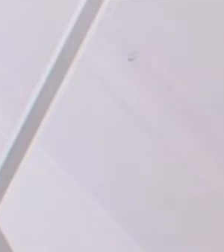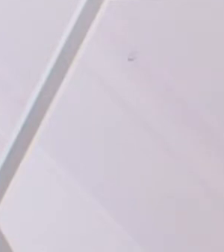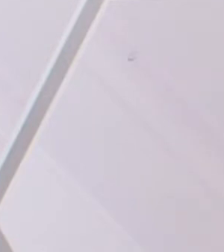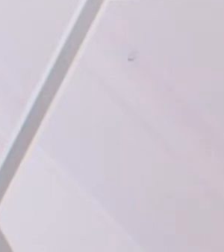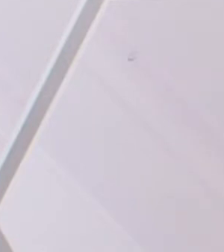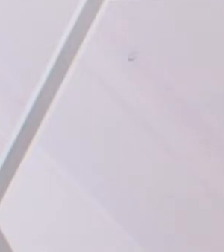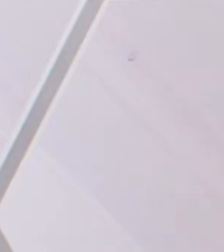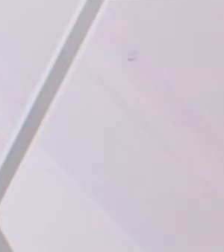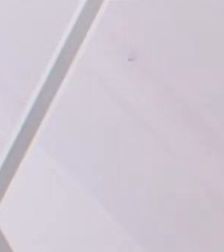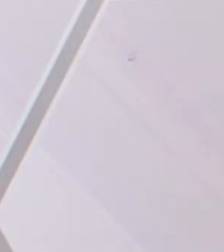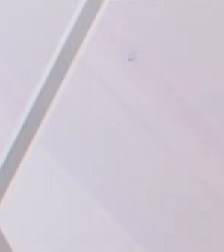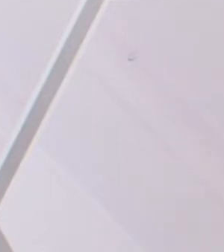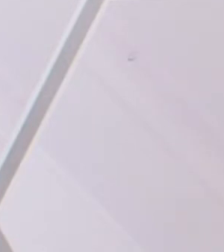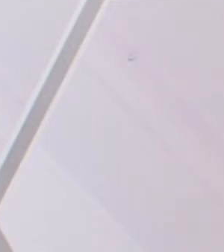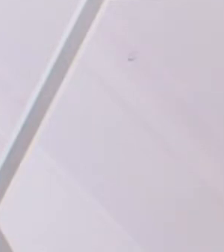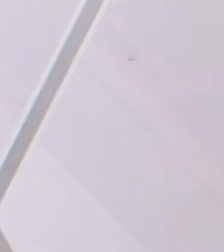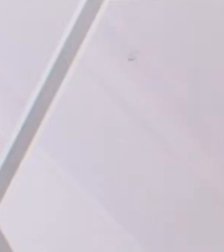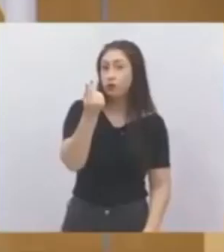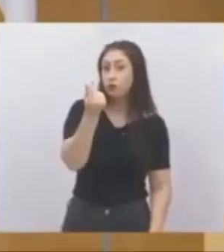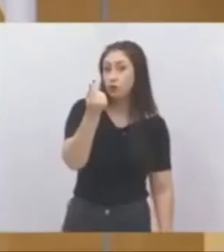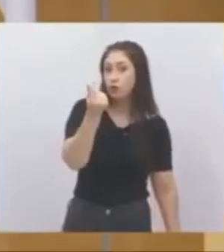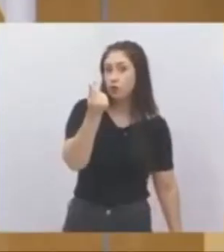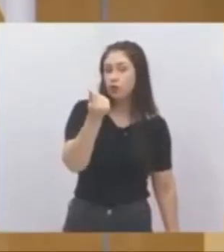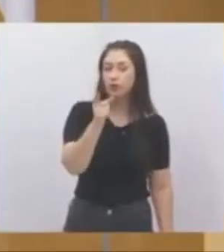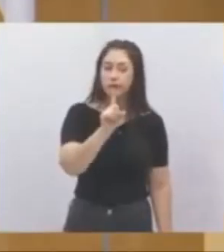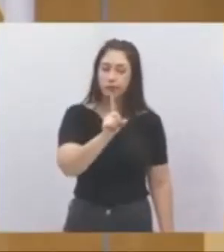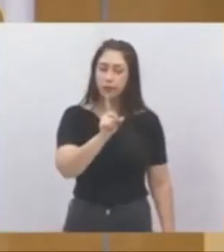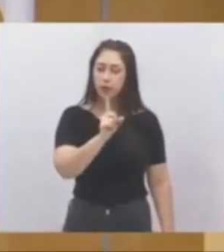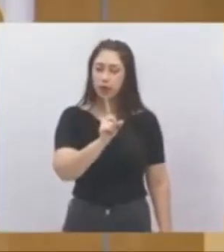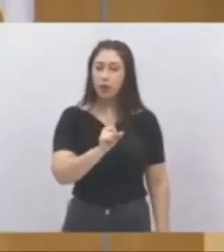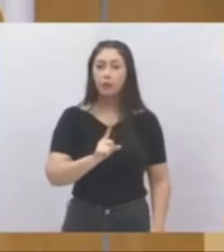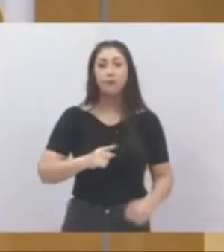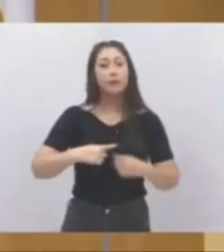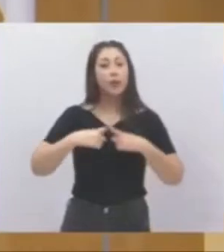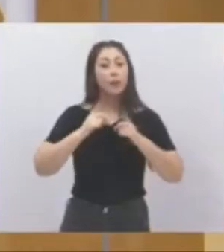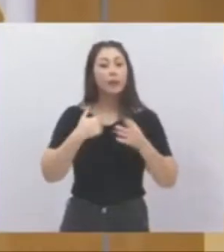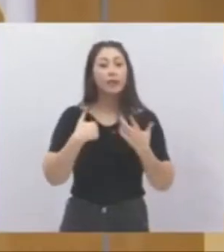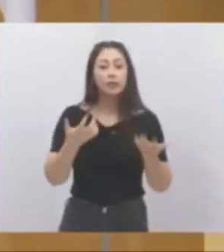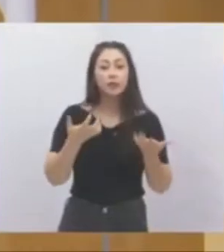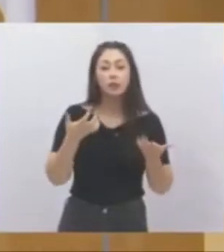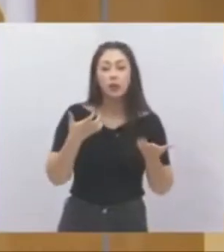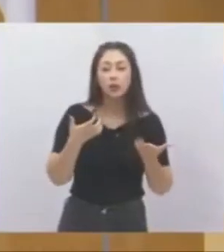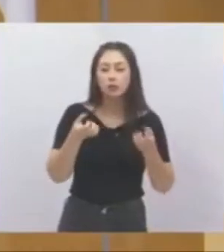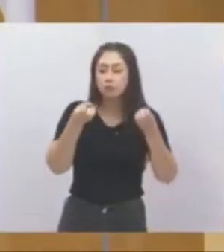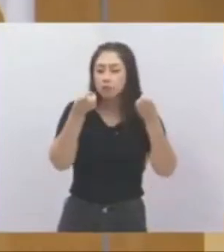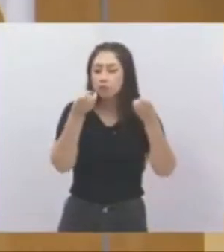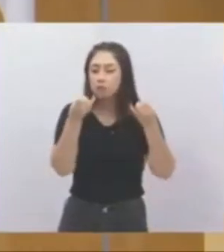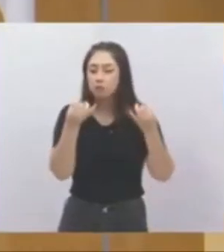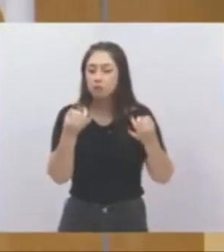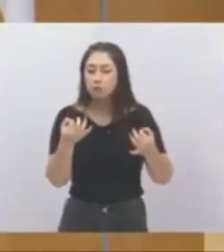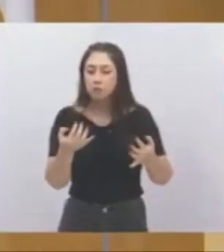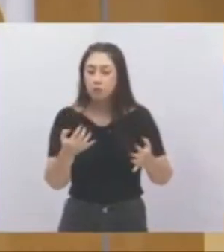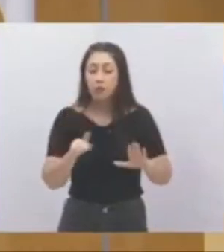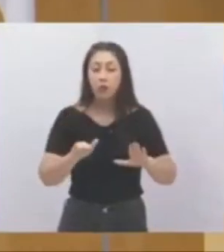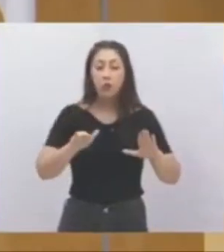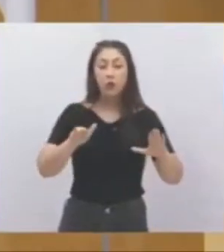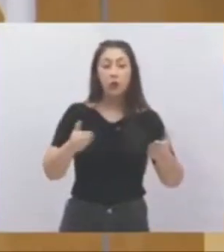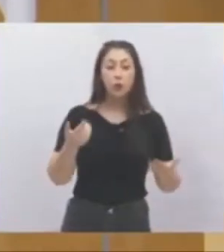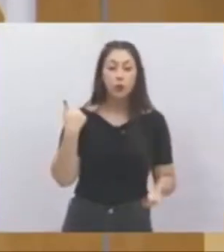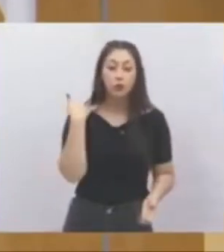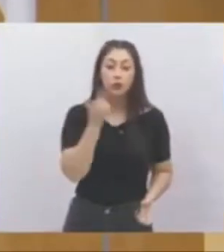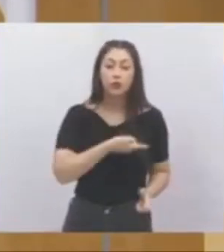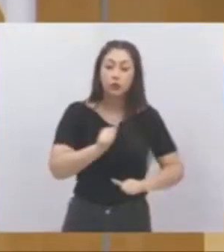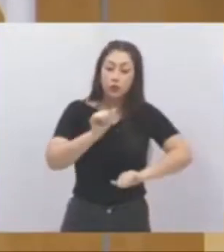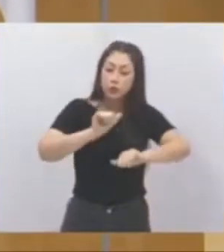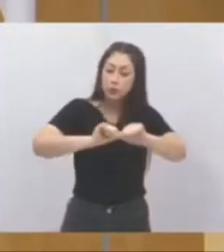abertura de um novo concurso. Vamos ouvi-lo. Mas quero complementar. Quando a gente faz uma